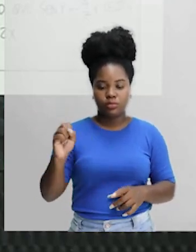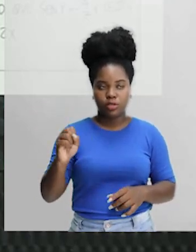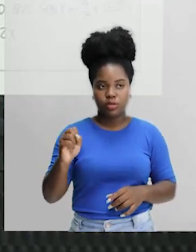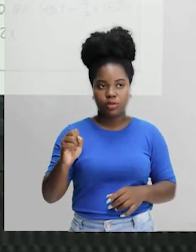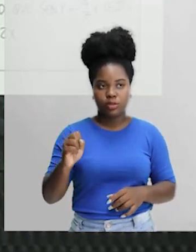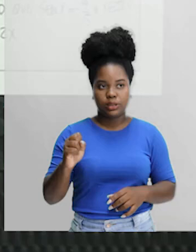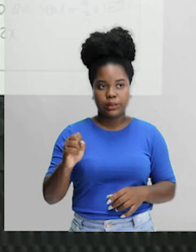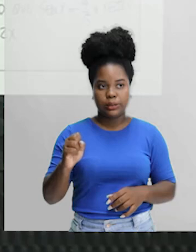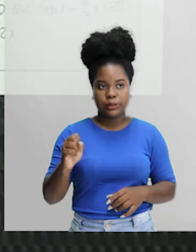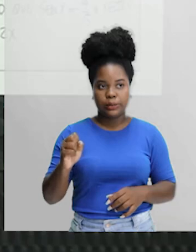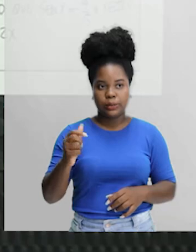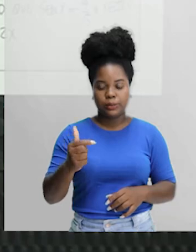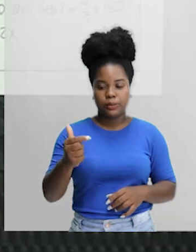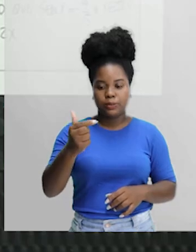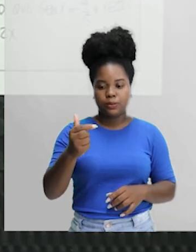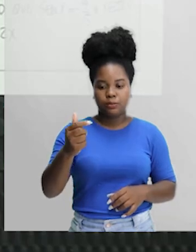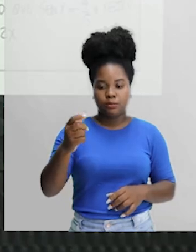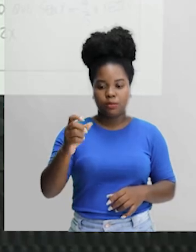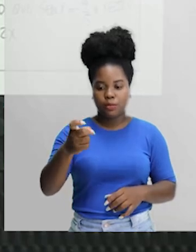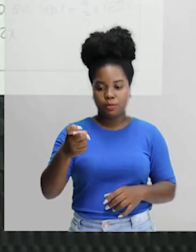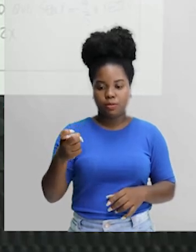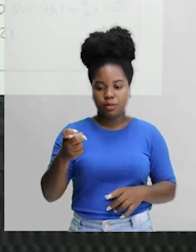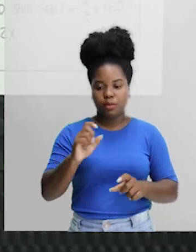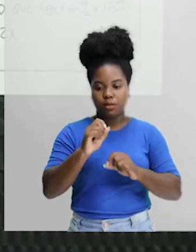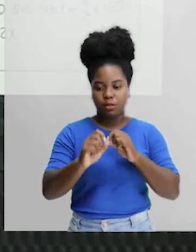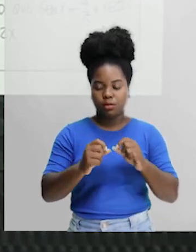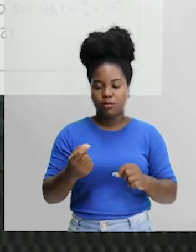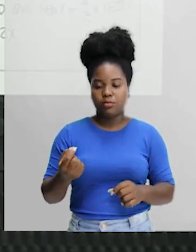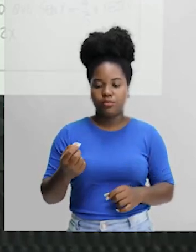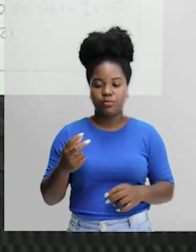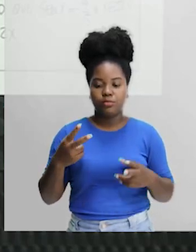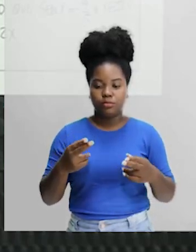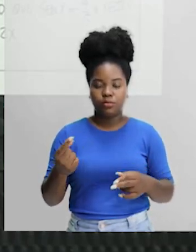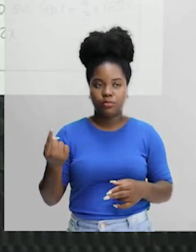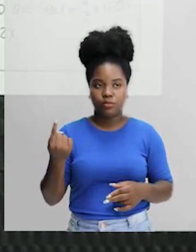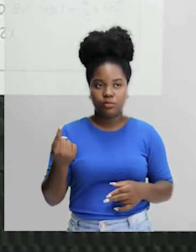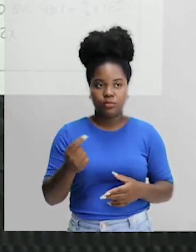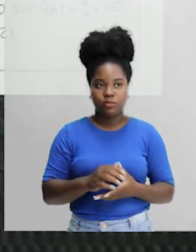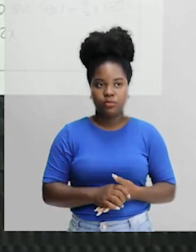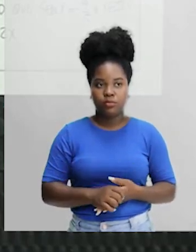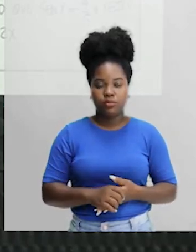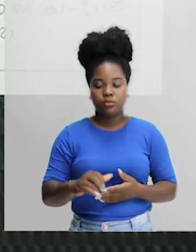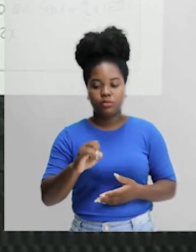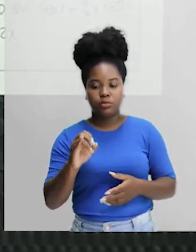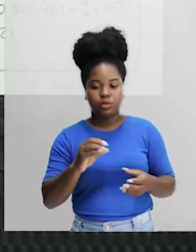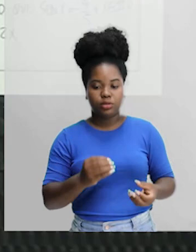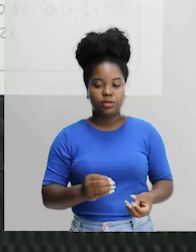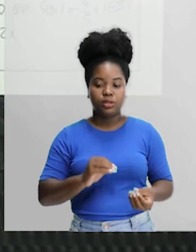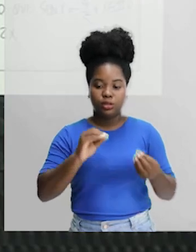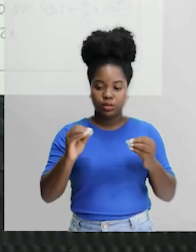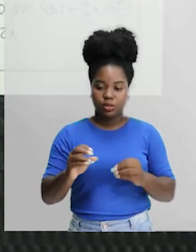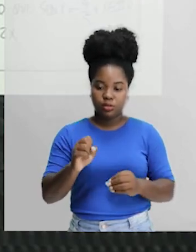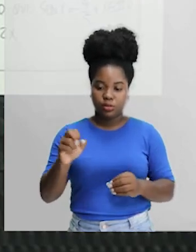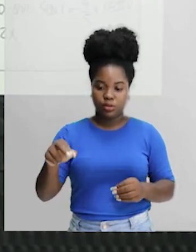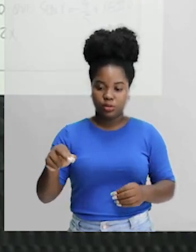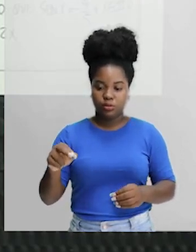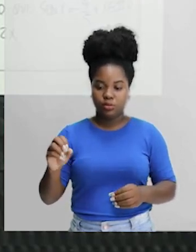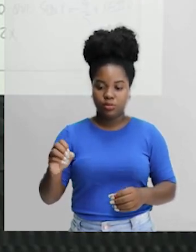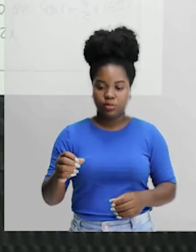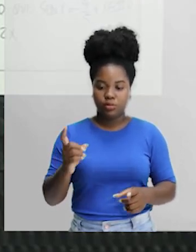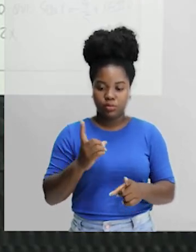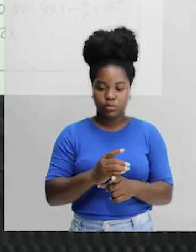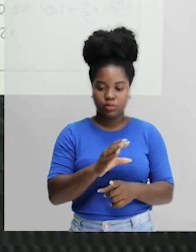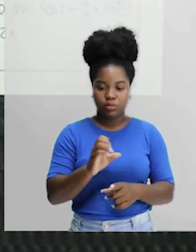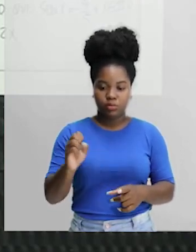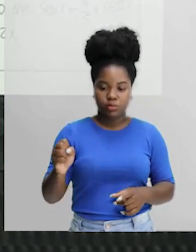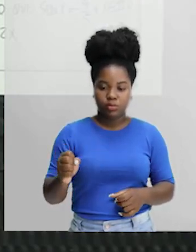cosseno ao quadrado de x é igual a 1. Tá? Se ele me deu o seno, eu vou encontrar o cosseno.